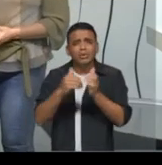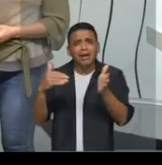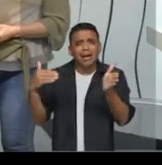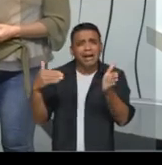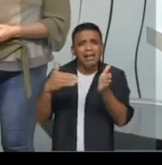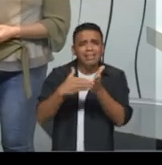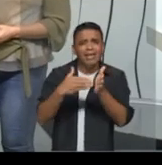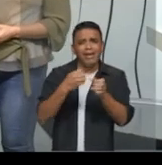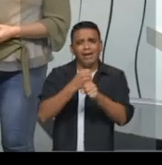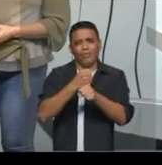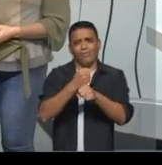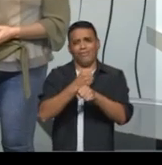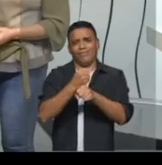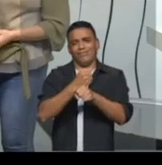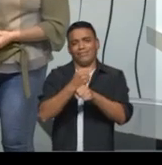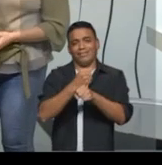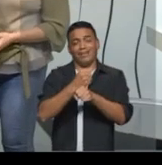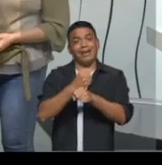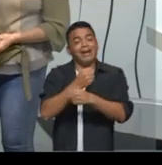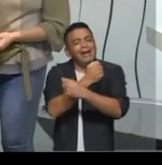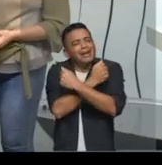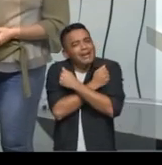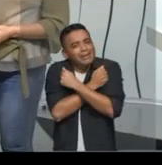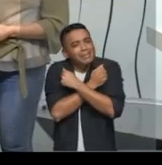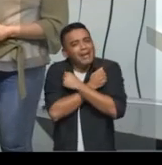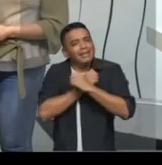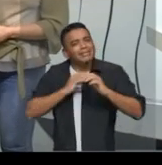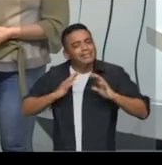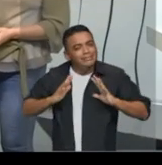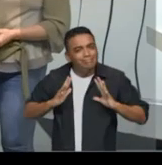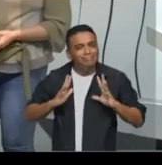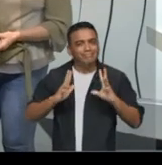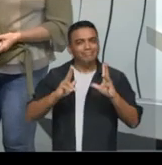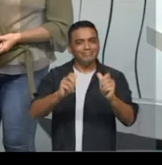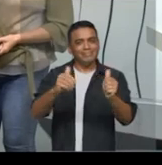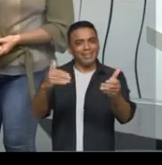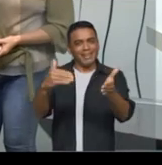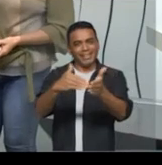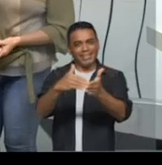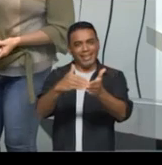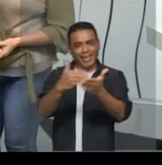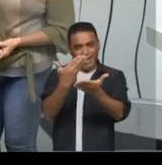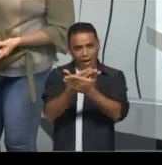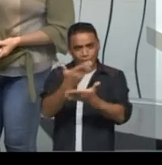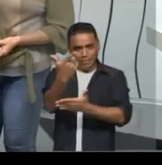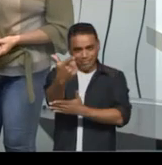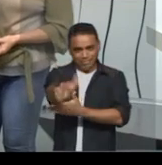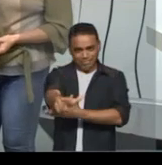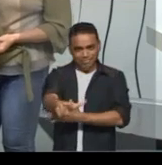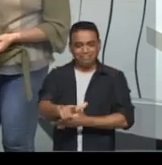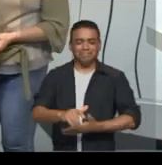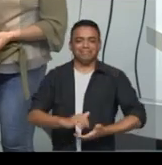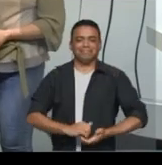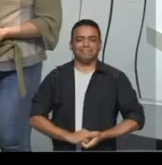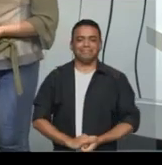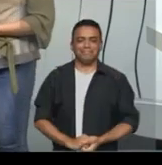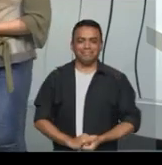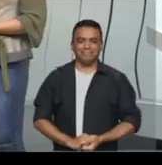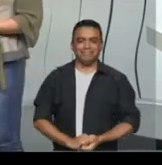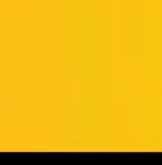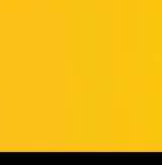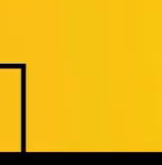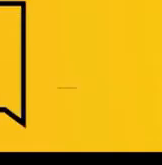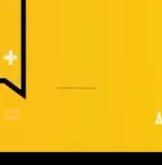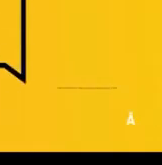fim desse ano. Um grande abraço a todos e até a próxima aula.